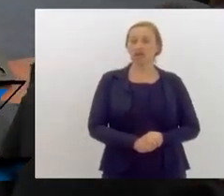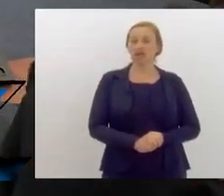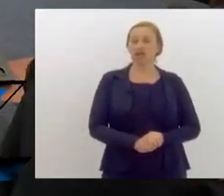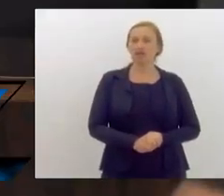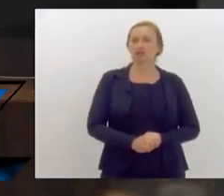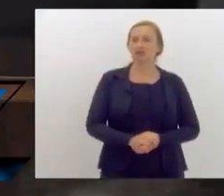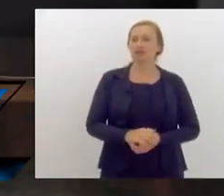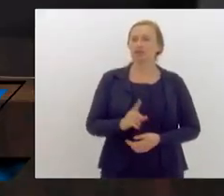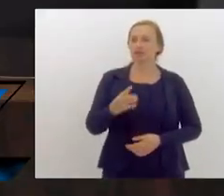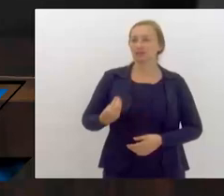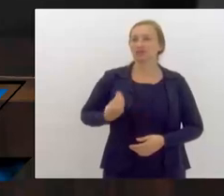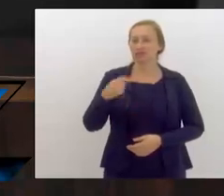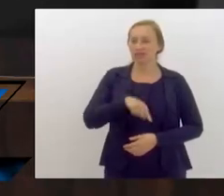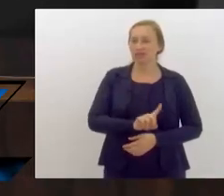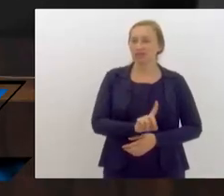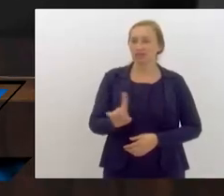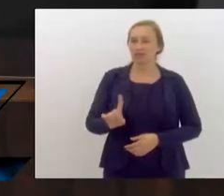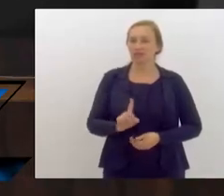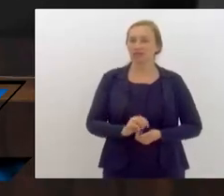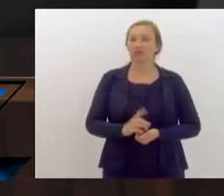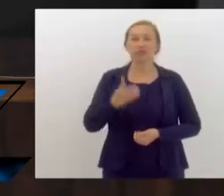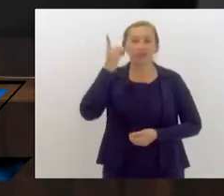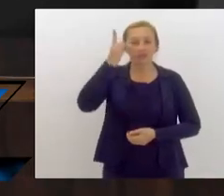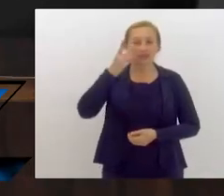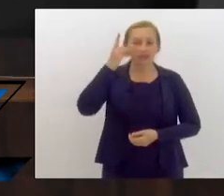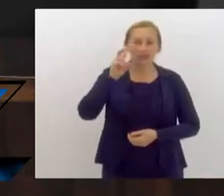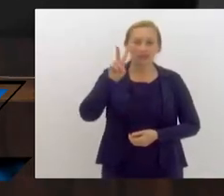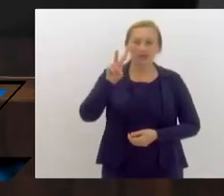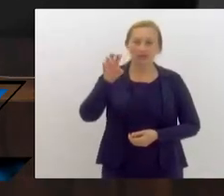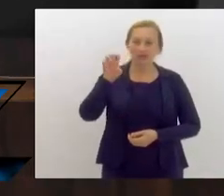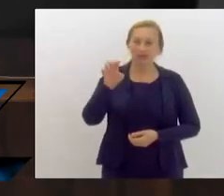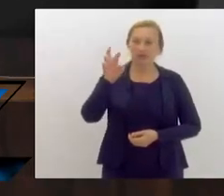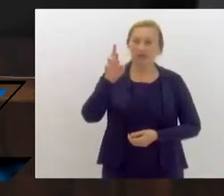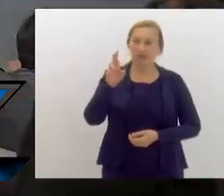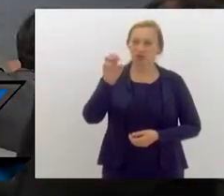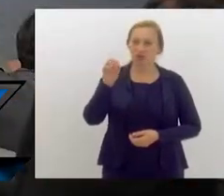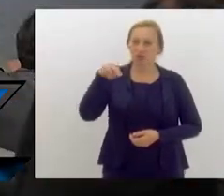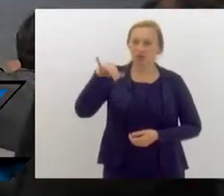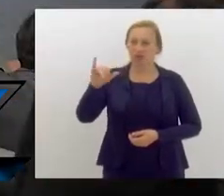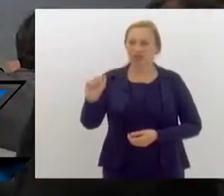não se encontrando presente deputada Verônica Lima